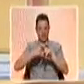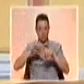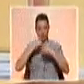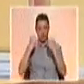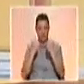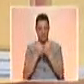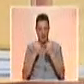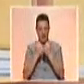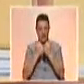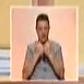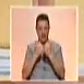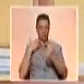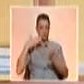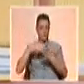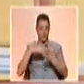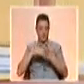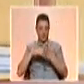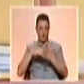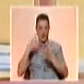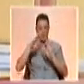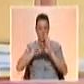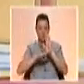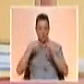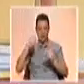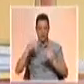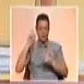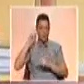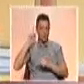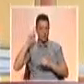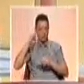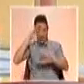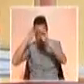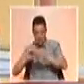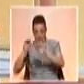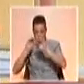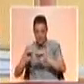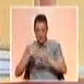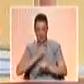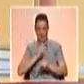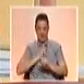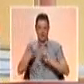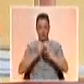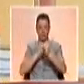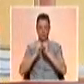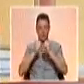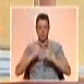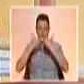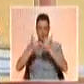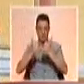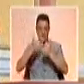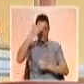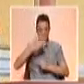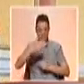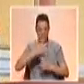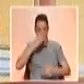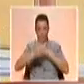Sociedade Civil volta segunda-feira com um programa sobre a importância de educar para a ética no desporto. Na próxima semana vamos também falar